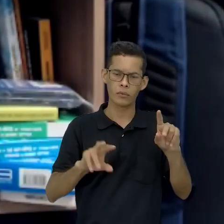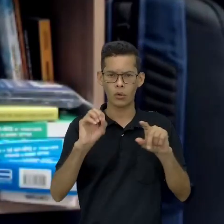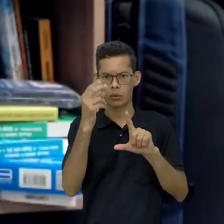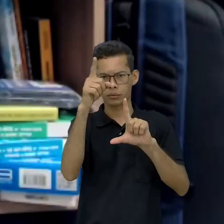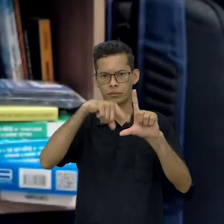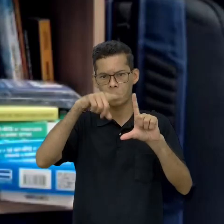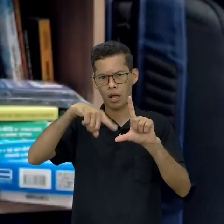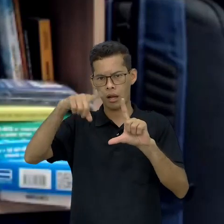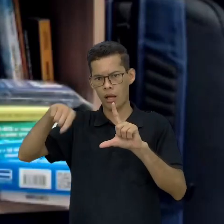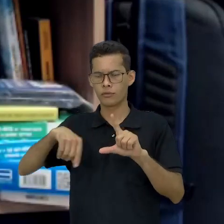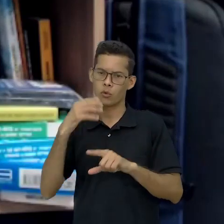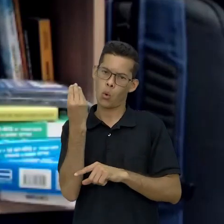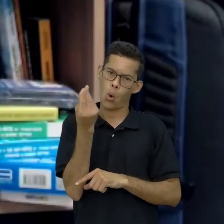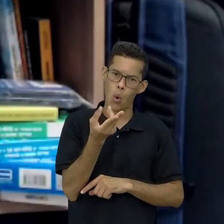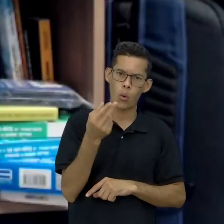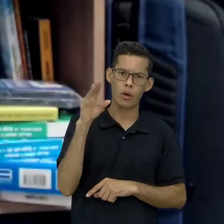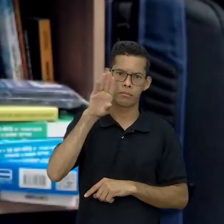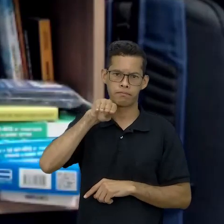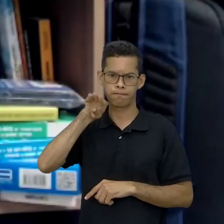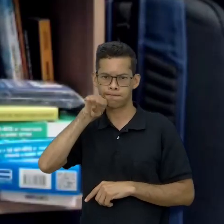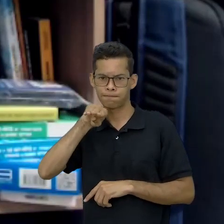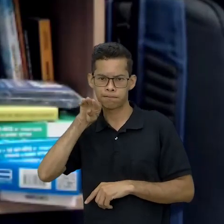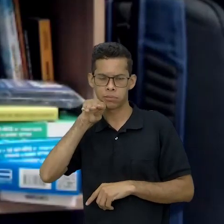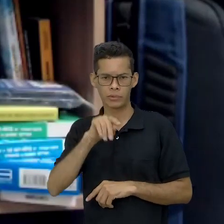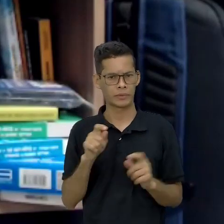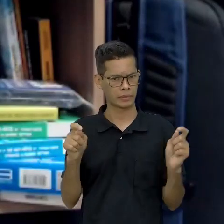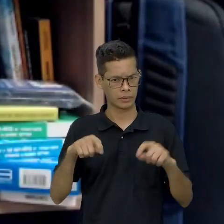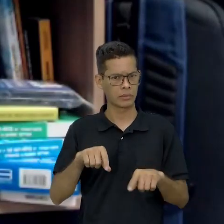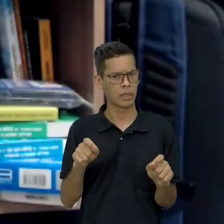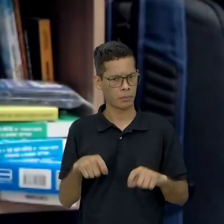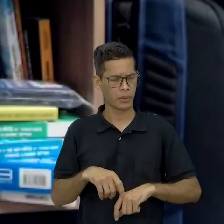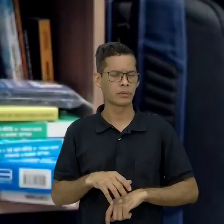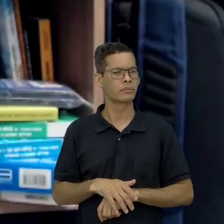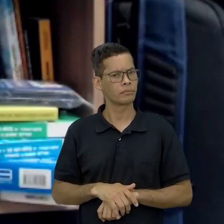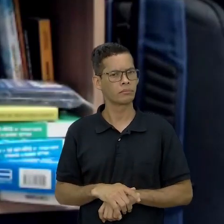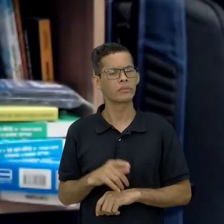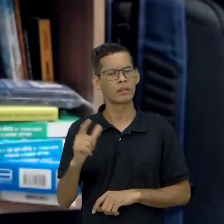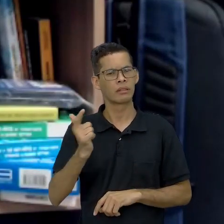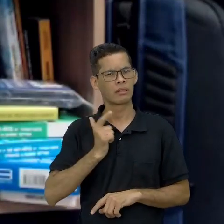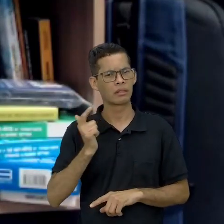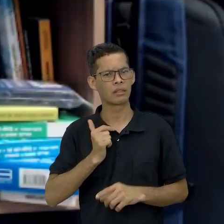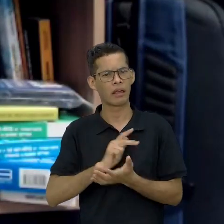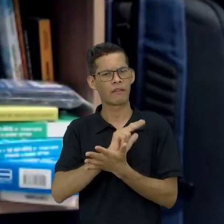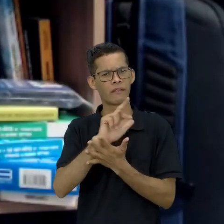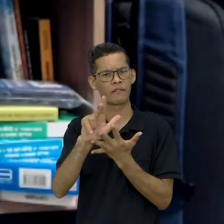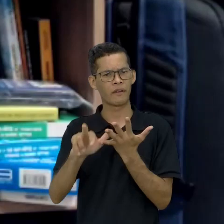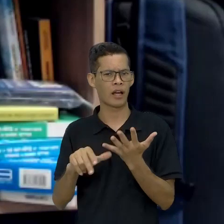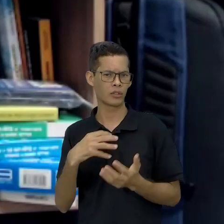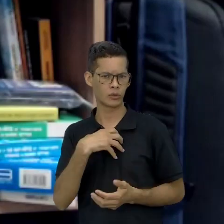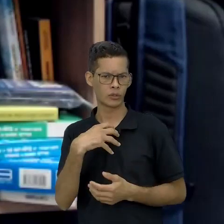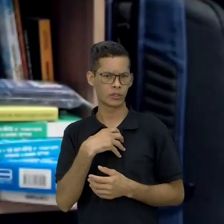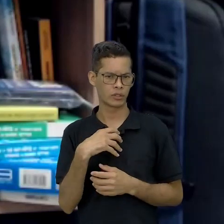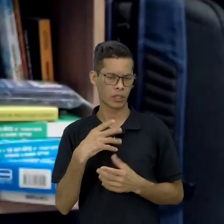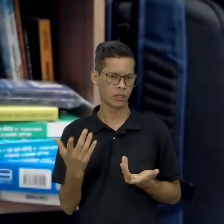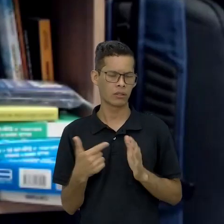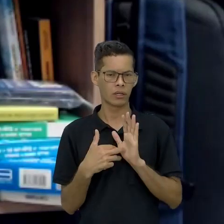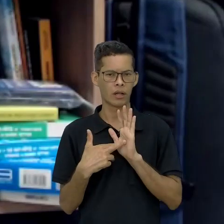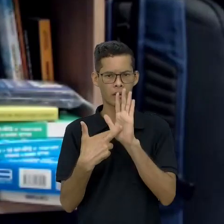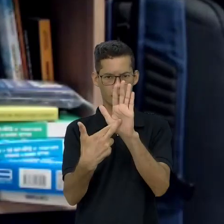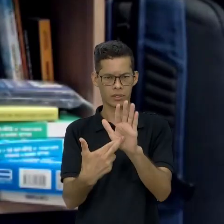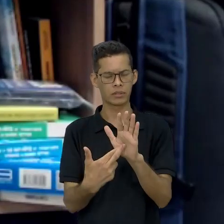pictórica, né, verbal. Então, nós temos aí várias modalidades de representação,